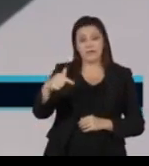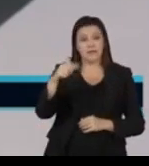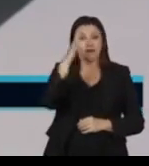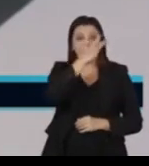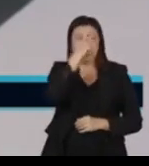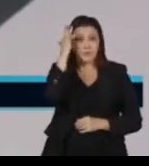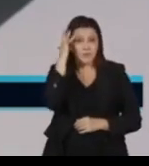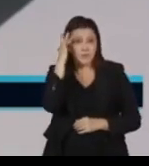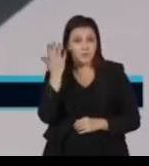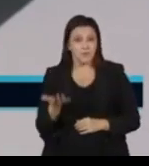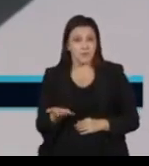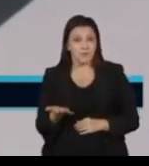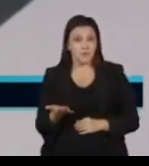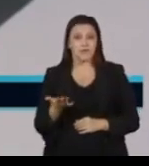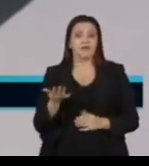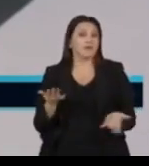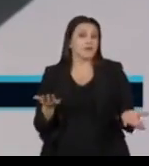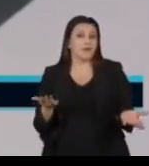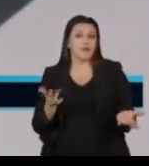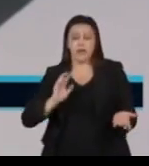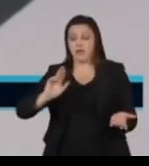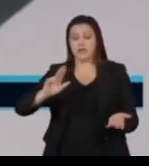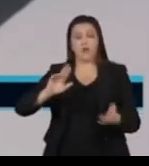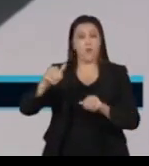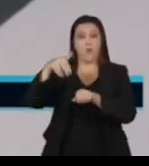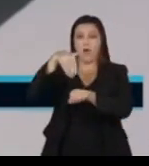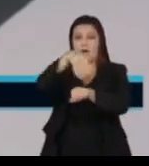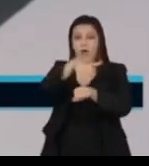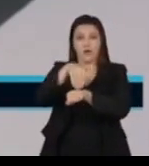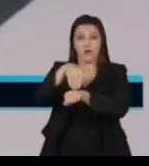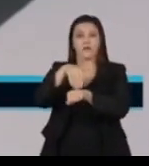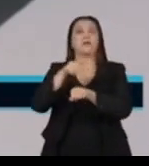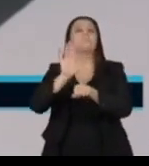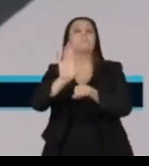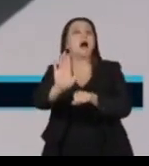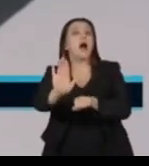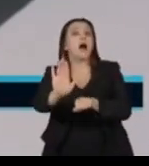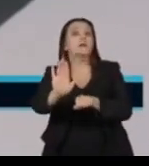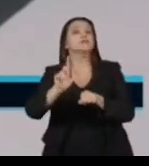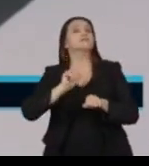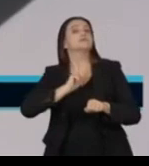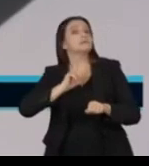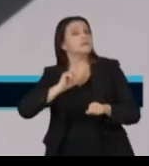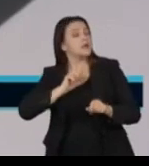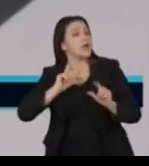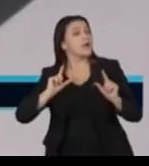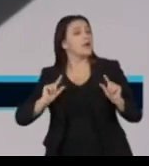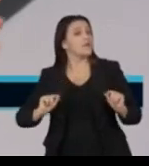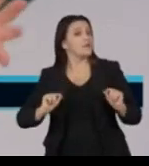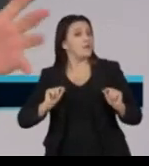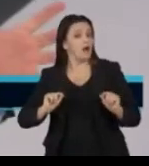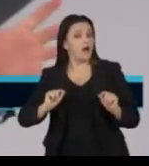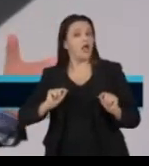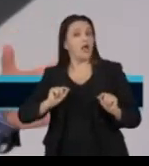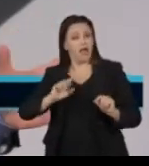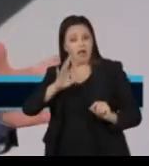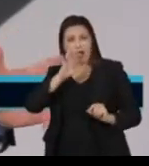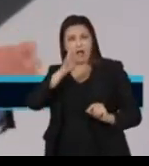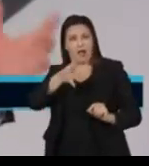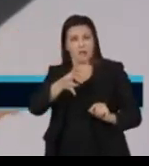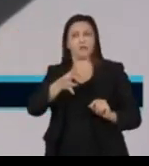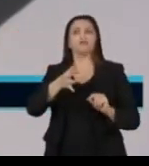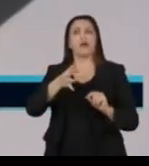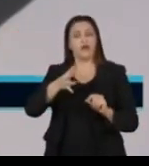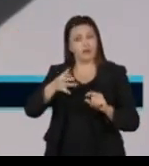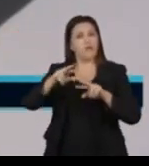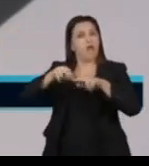que não são réus por crime, 87 parlamentares, mas estão em situação de acusados de improbidade administrativa, ou